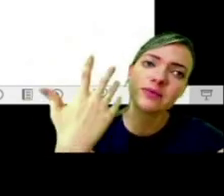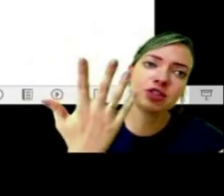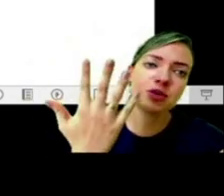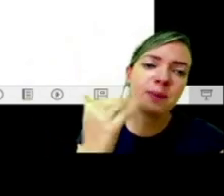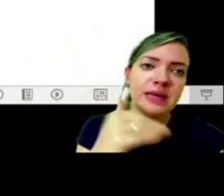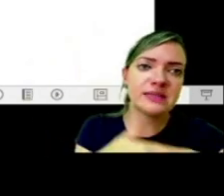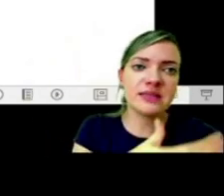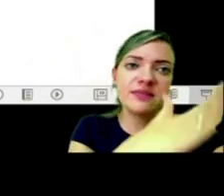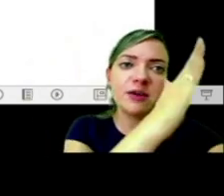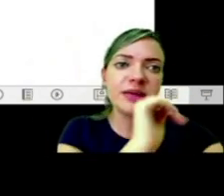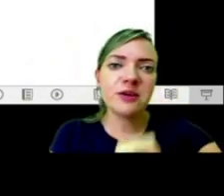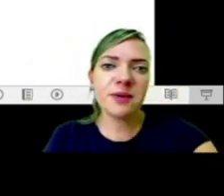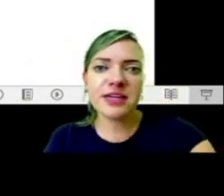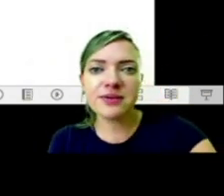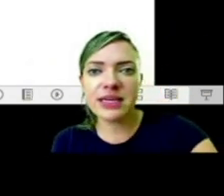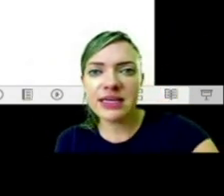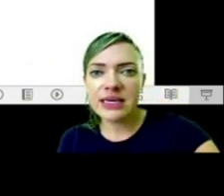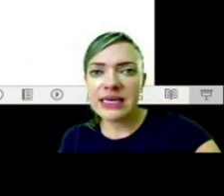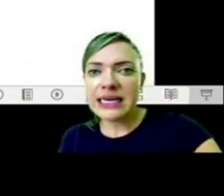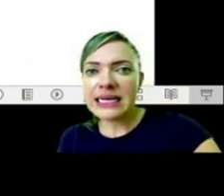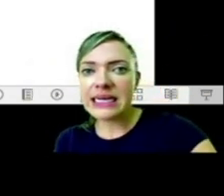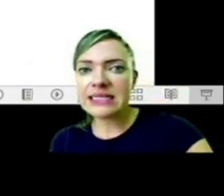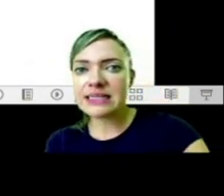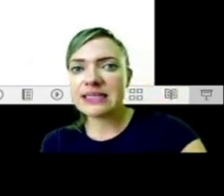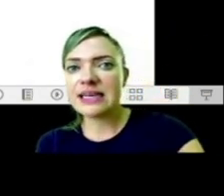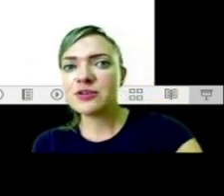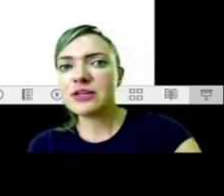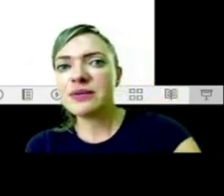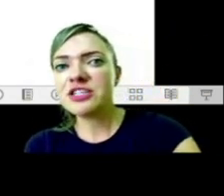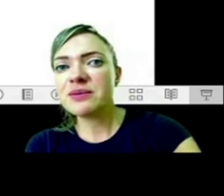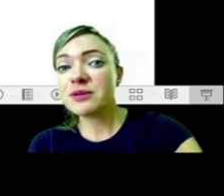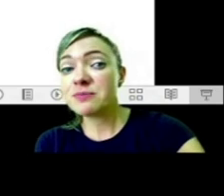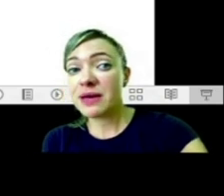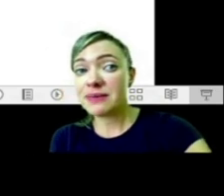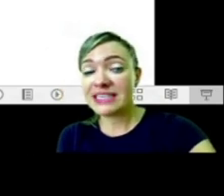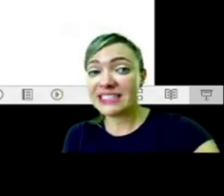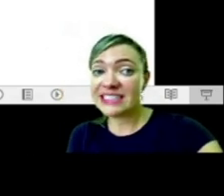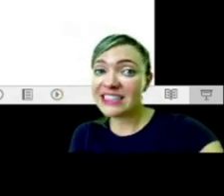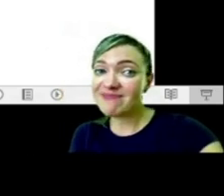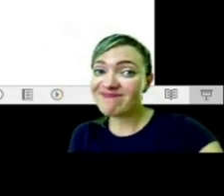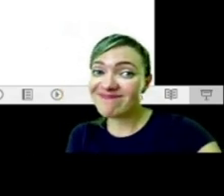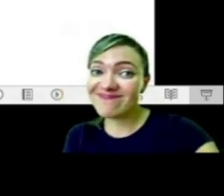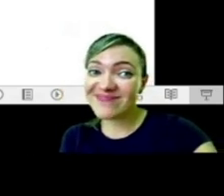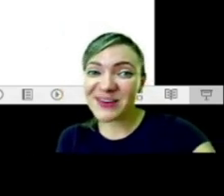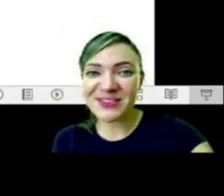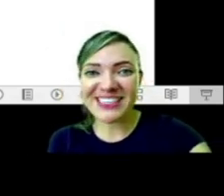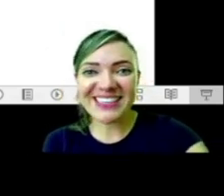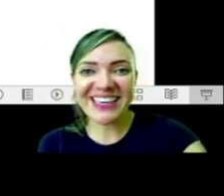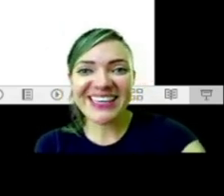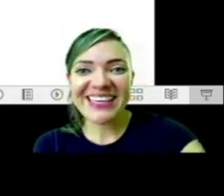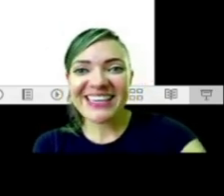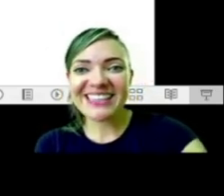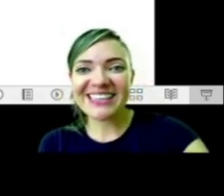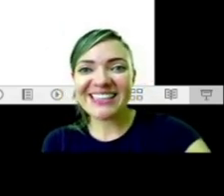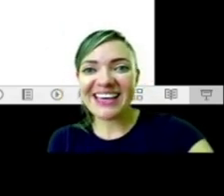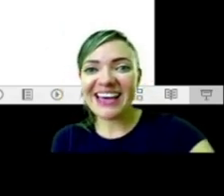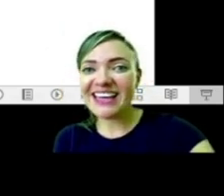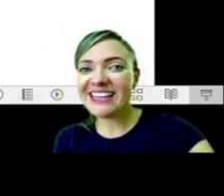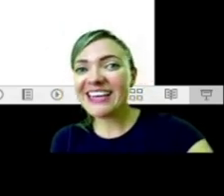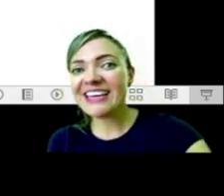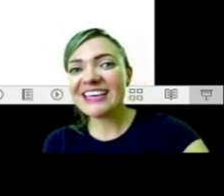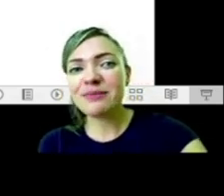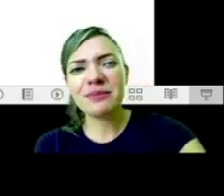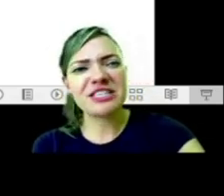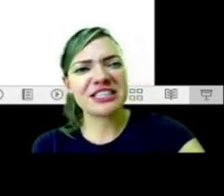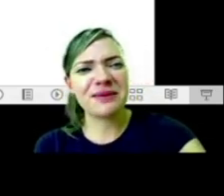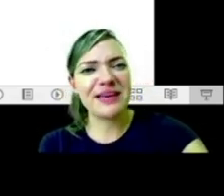diminuir? Não. Tirou parasita, vai aumentar um pouquinho, né? Cresça até certo limite e depois permaneça. Tá bonita, hein? Letra D.